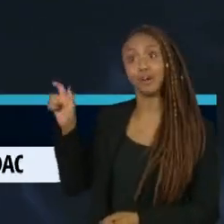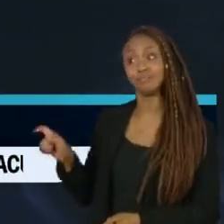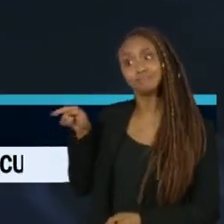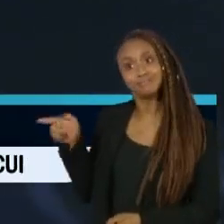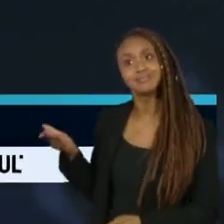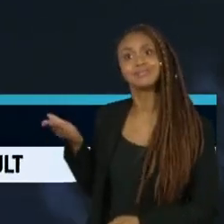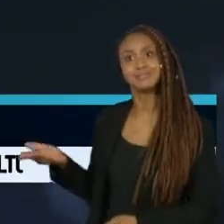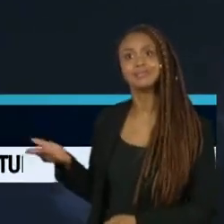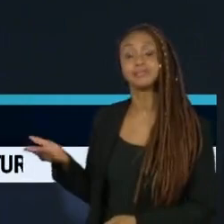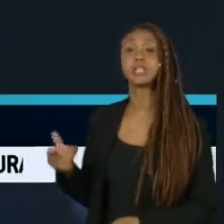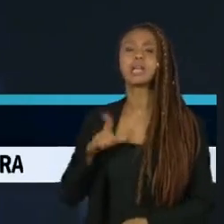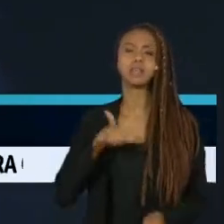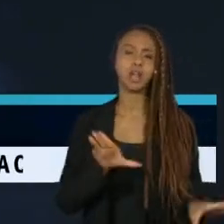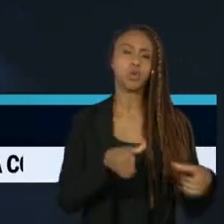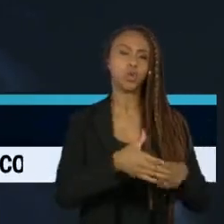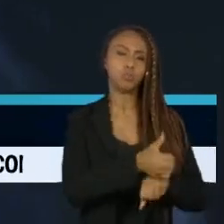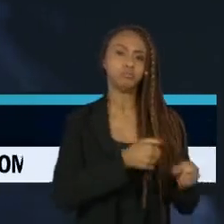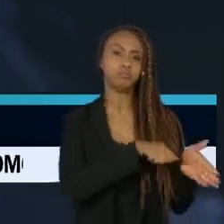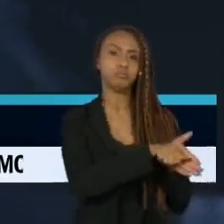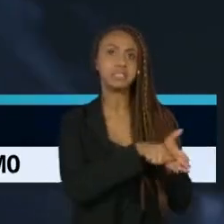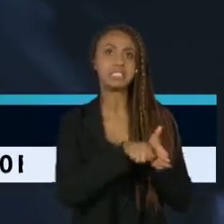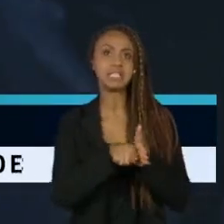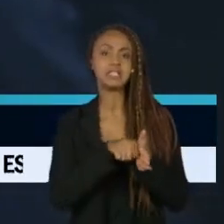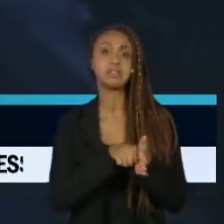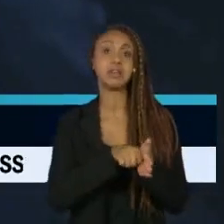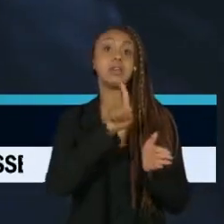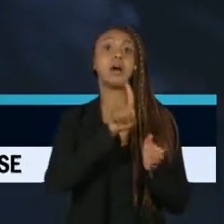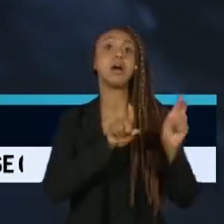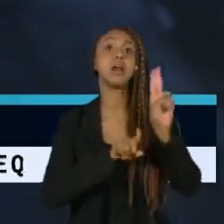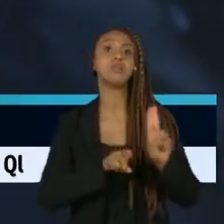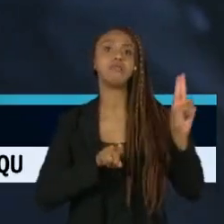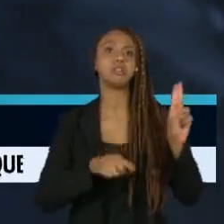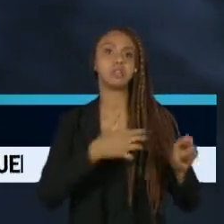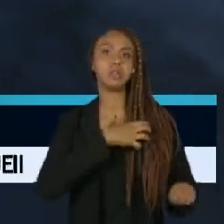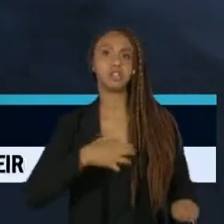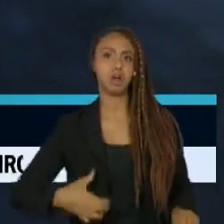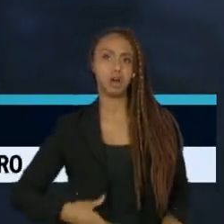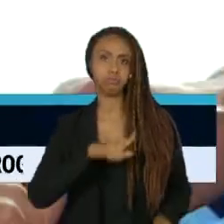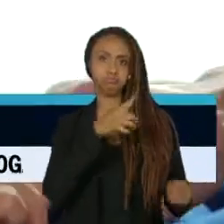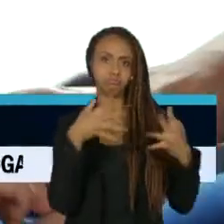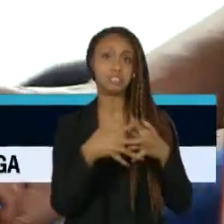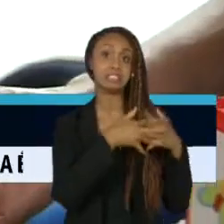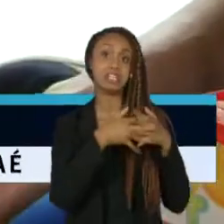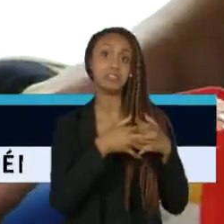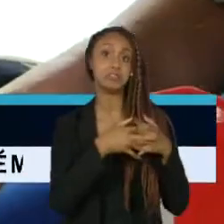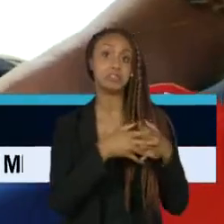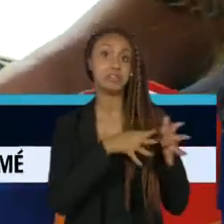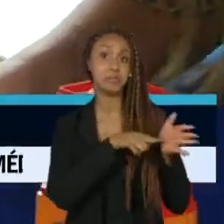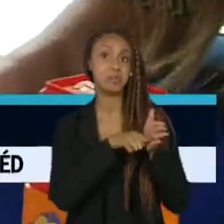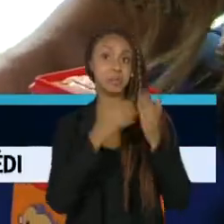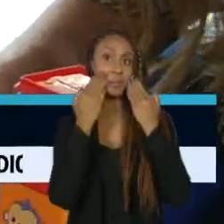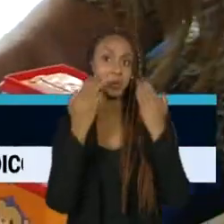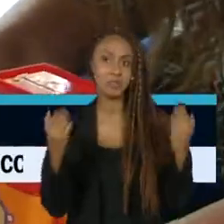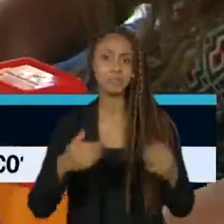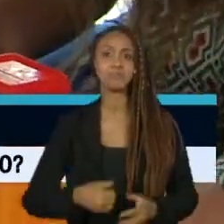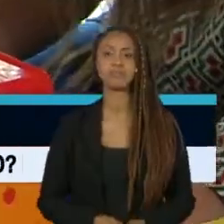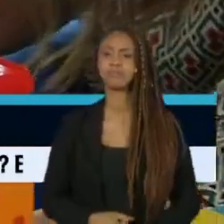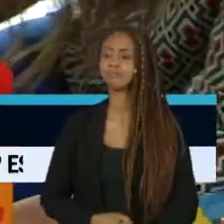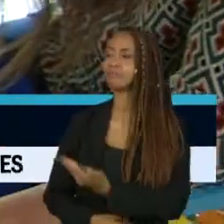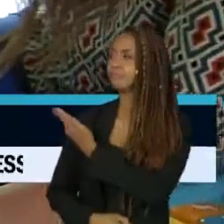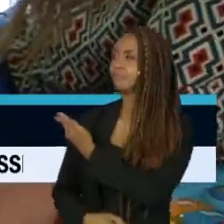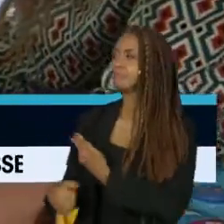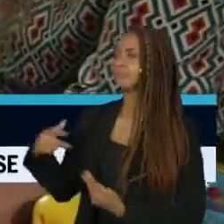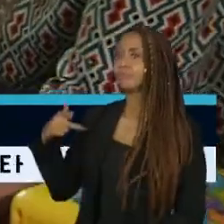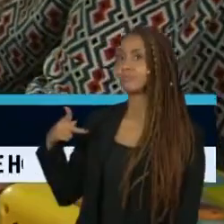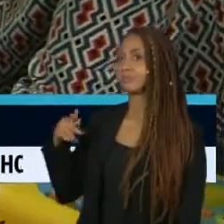defende um grupo de pesquisadores da prestigiada Universidade de Harvard, nos Estados Unidos. O Pedro está cada dia